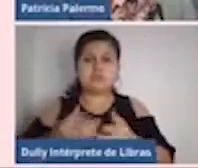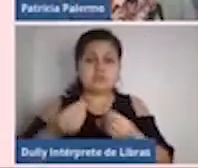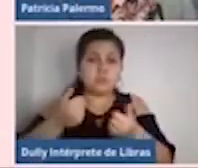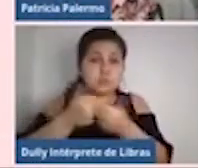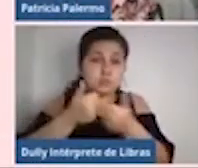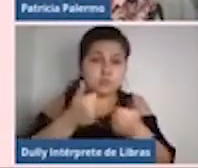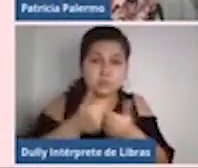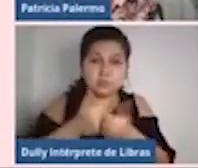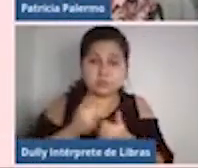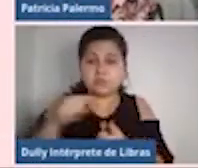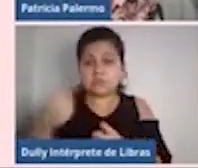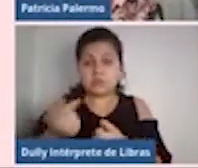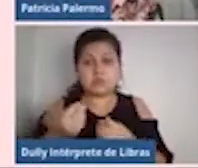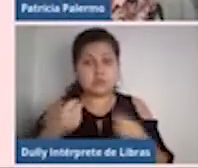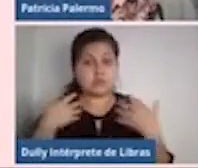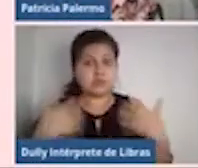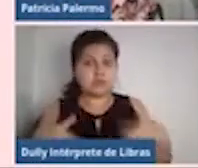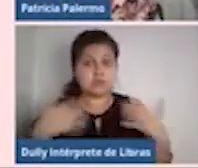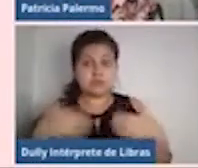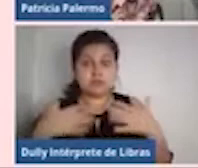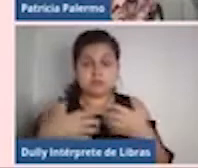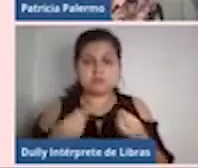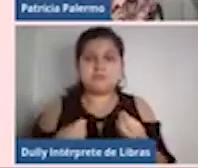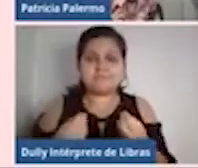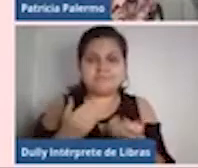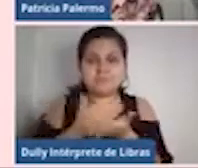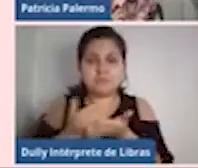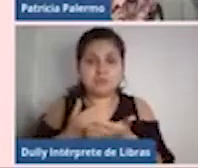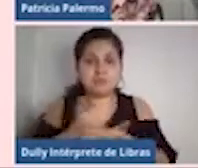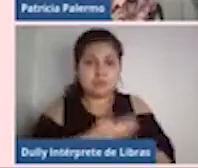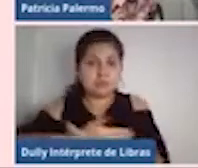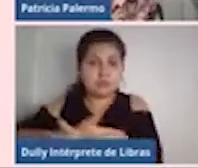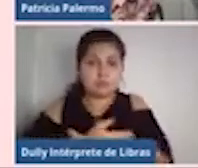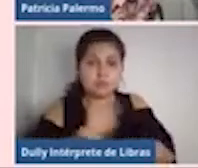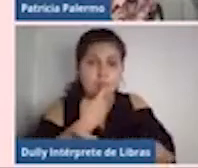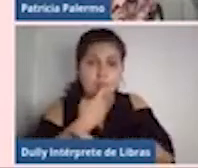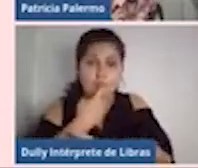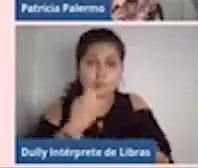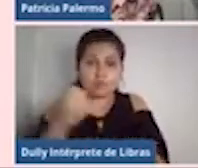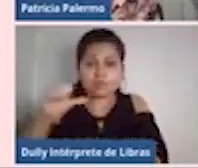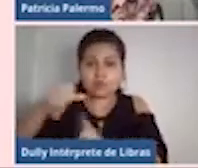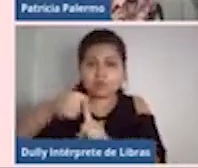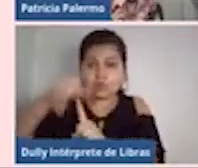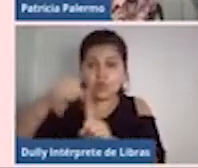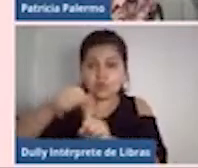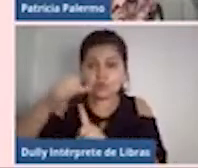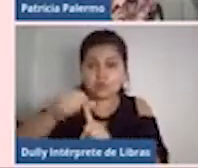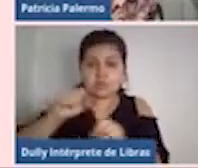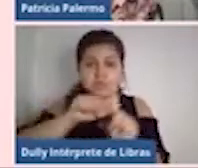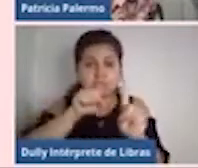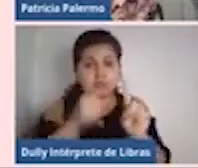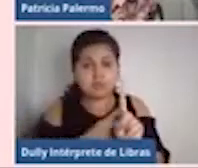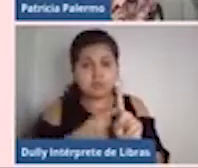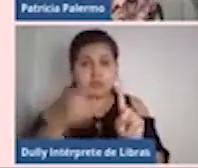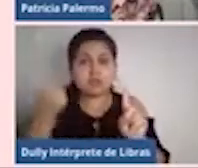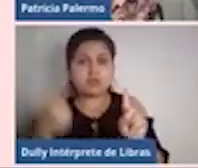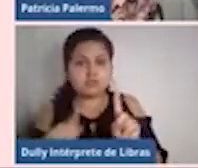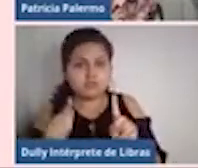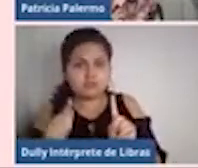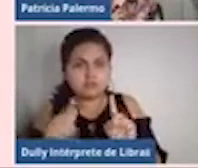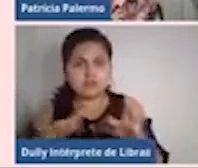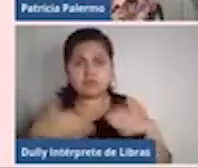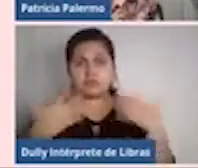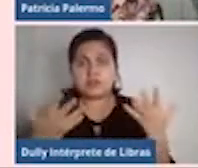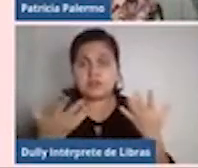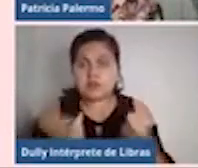foi apavorante inicialmente. Eu tinha um bebê de 9 meses no colo, né, e fiquei grávida do João. E aí,